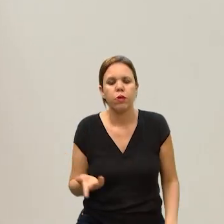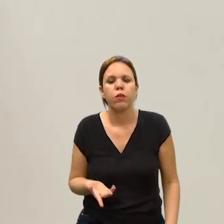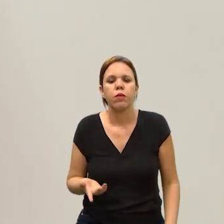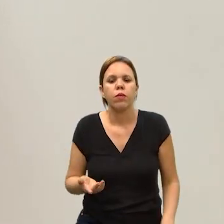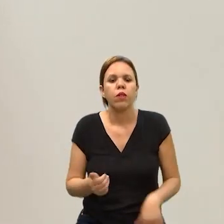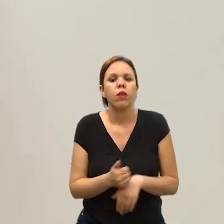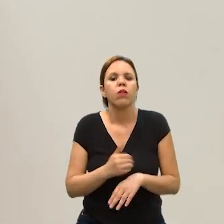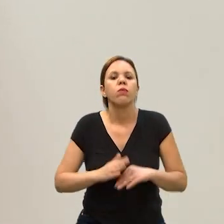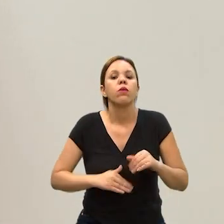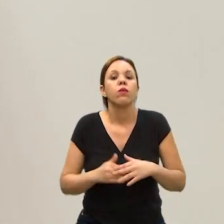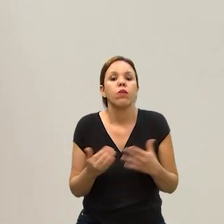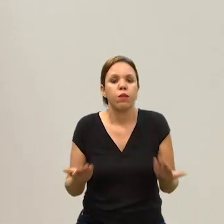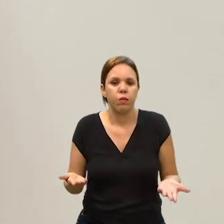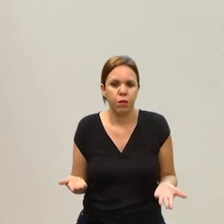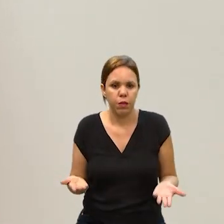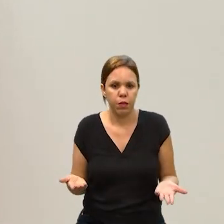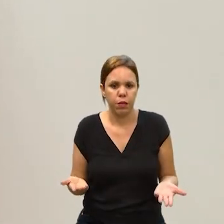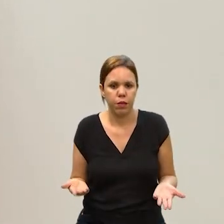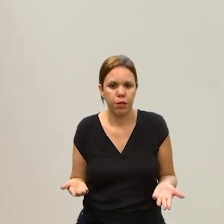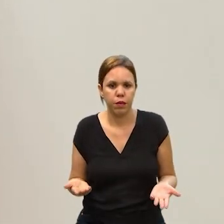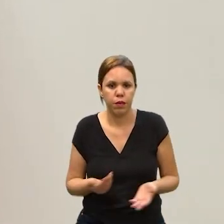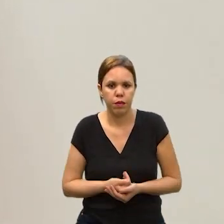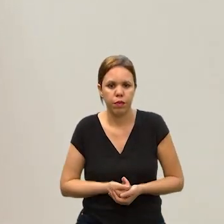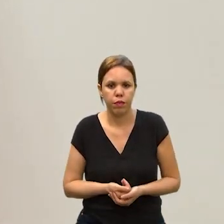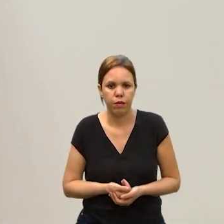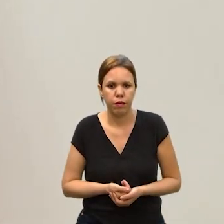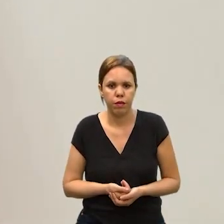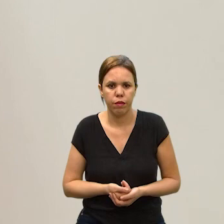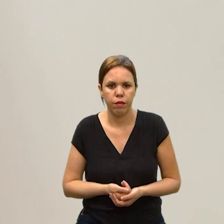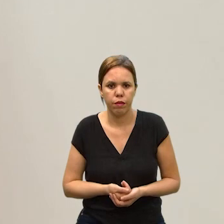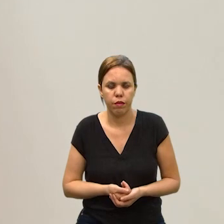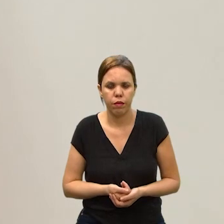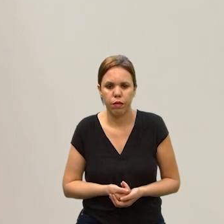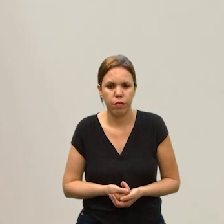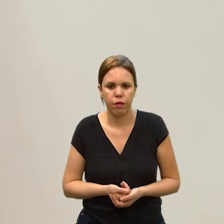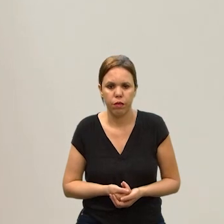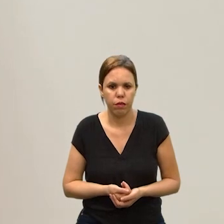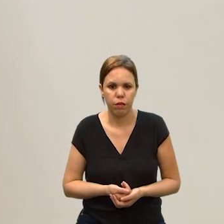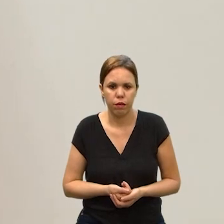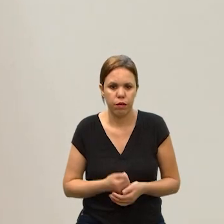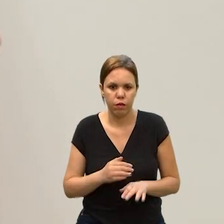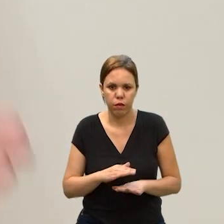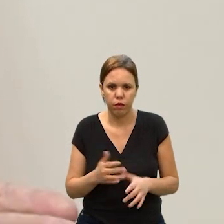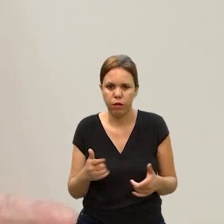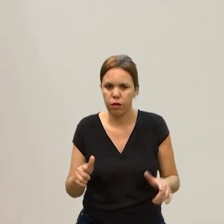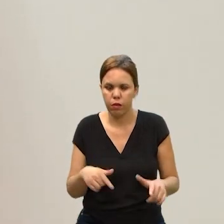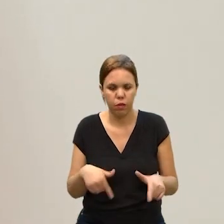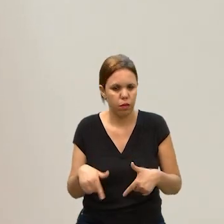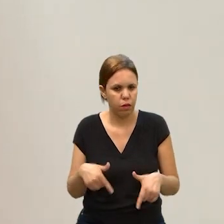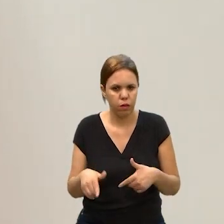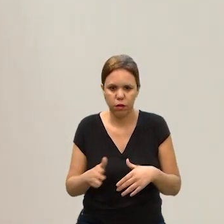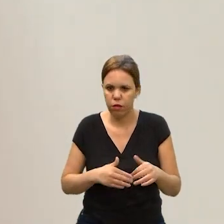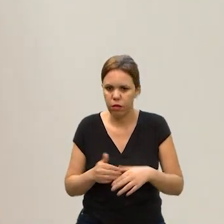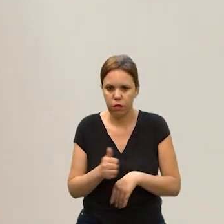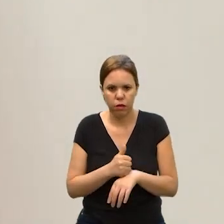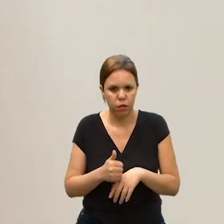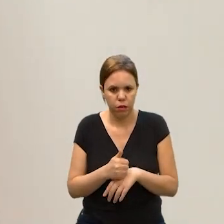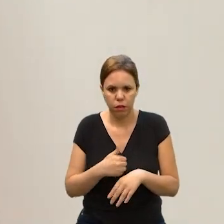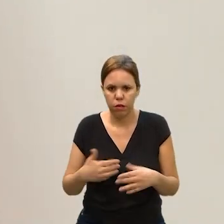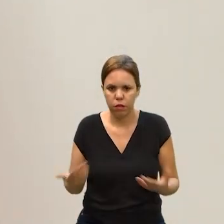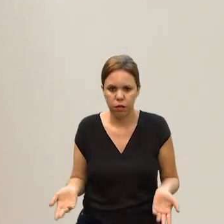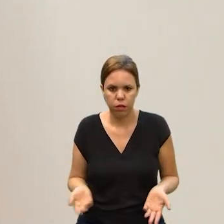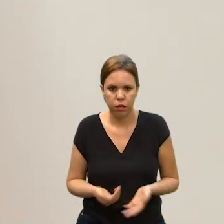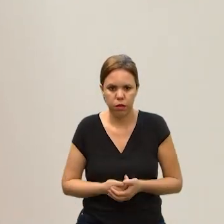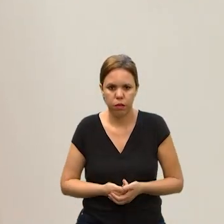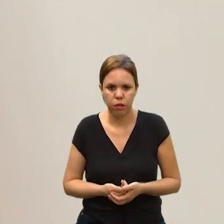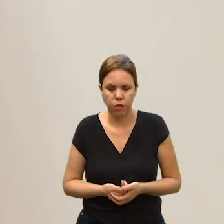Profissionalmente, não exerço mais a minha profissão. A minha profissão, aliás, a minha missão é cuidar das minhas